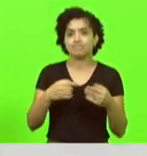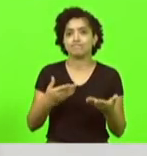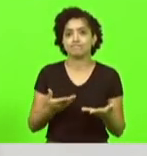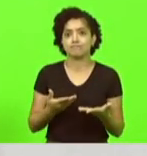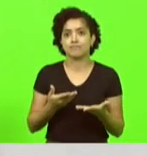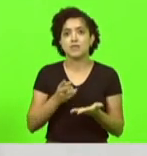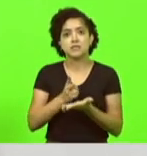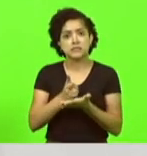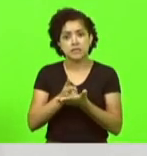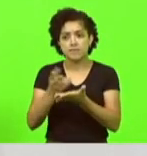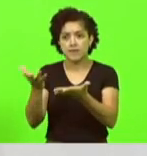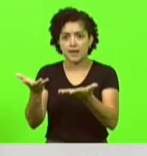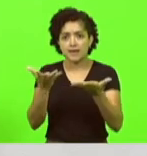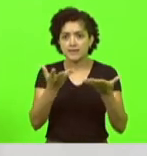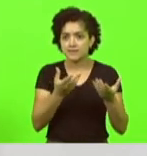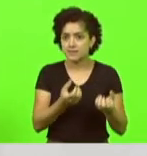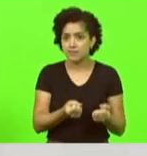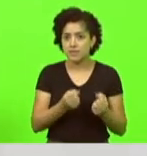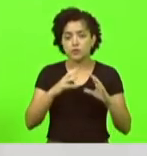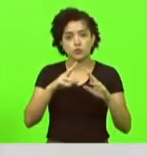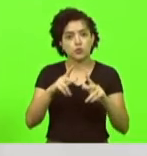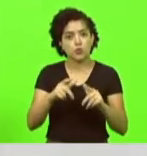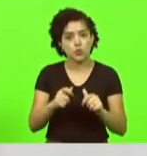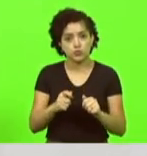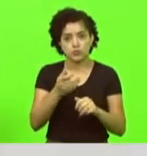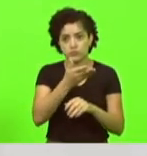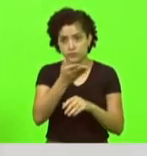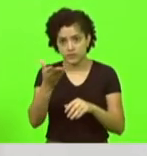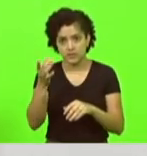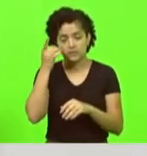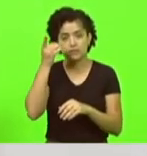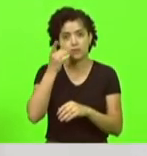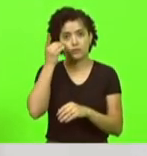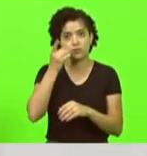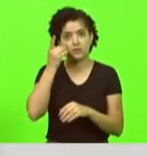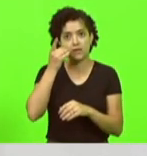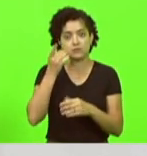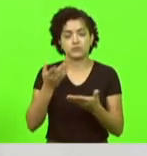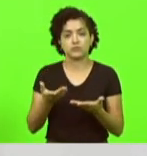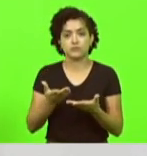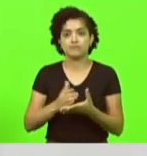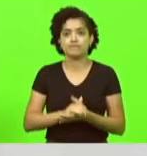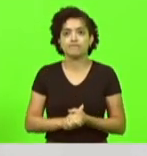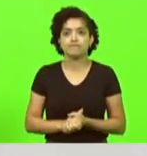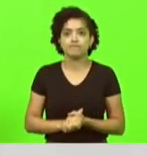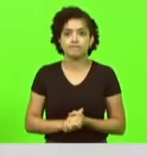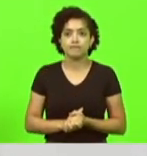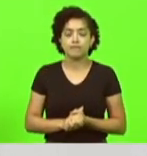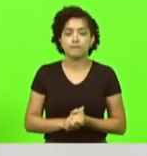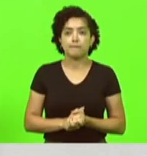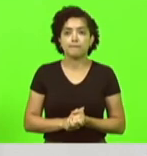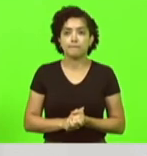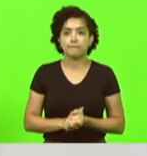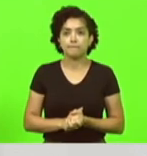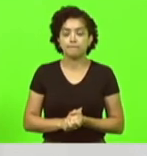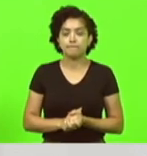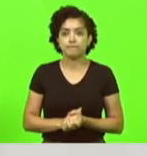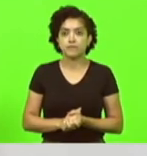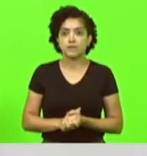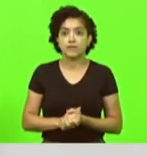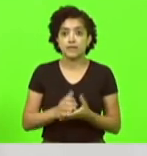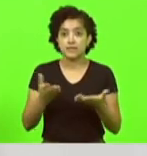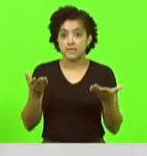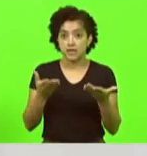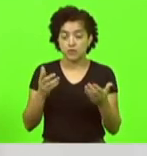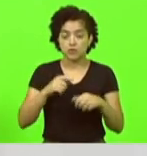e para receber todos os nobres colegas parlamentares e o e